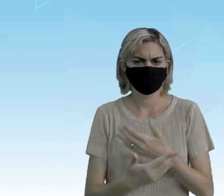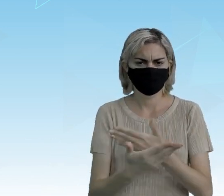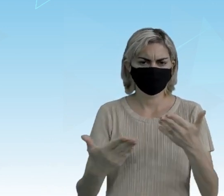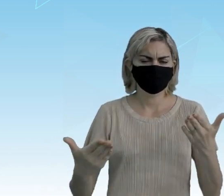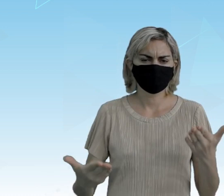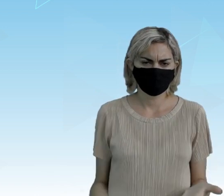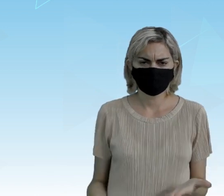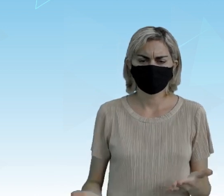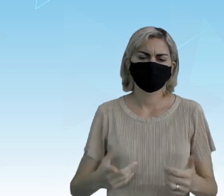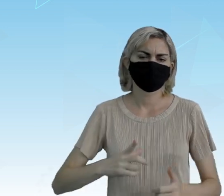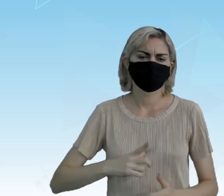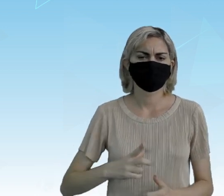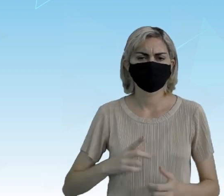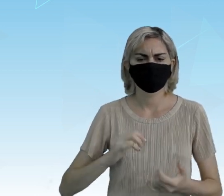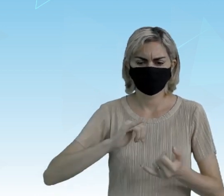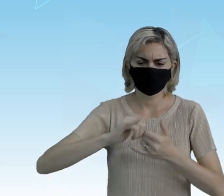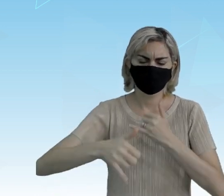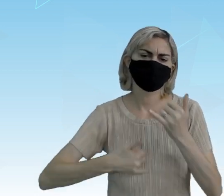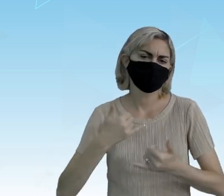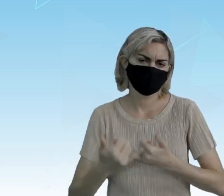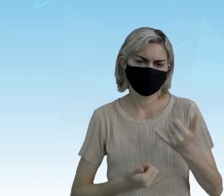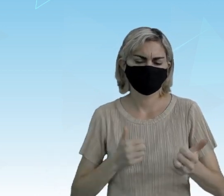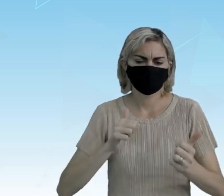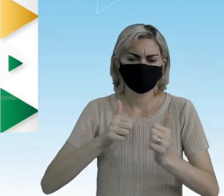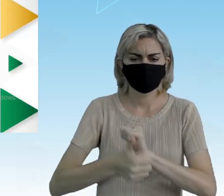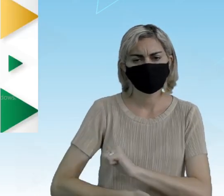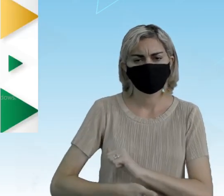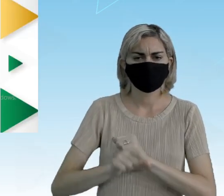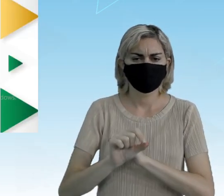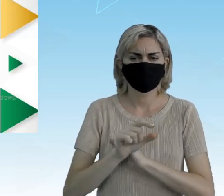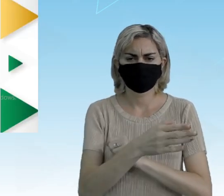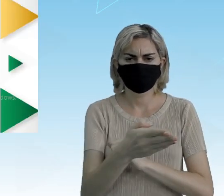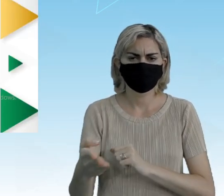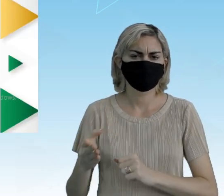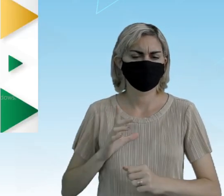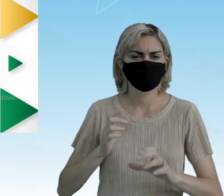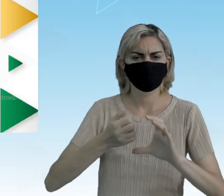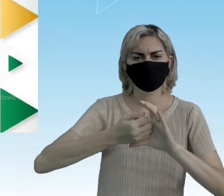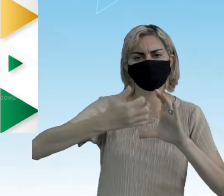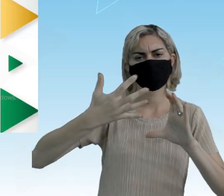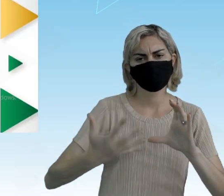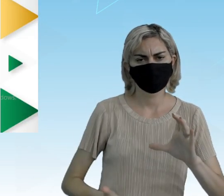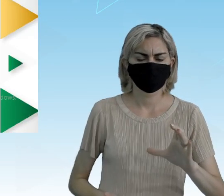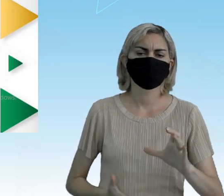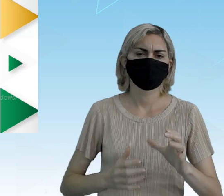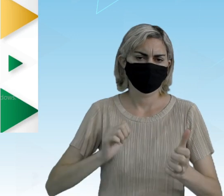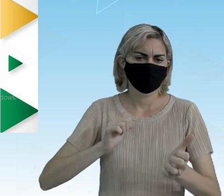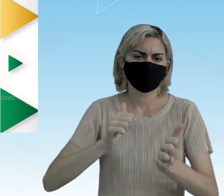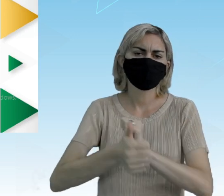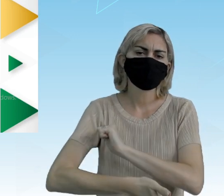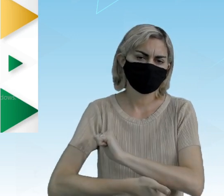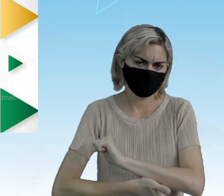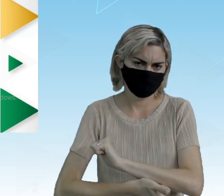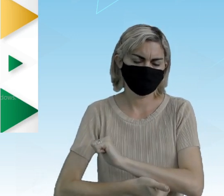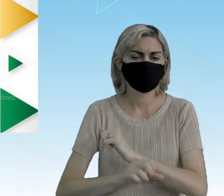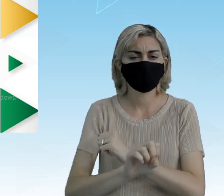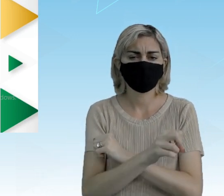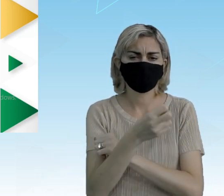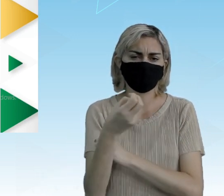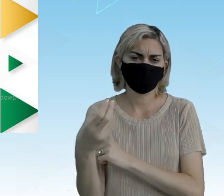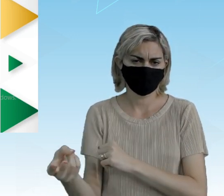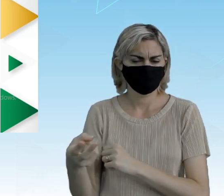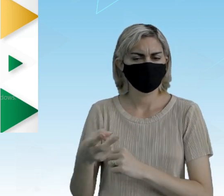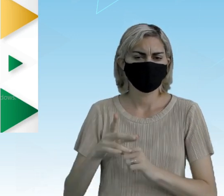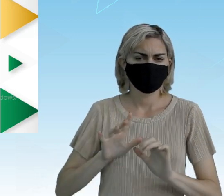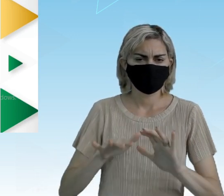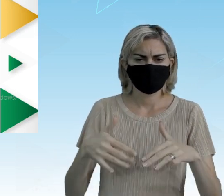tá? Os jogos esportivos, pessoal, são aqueles que possuem características de esportivização, ou seja,